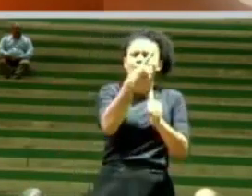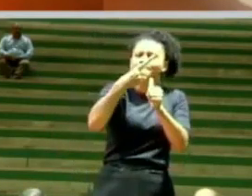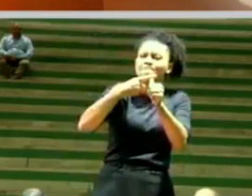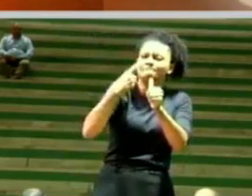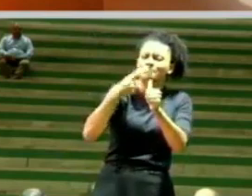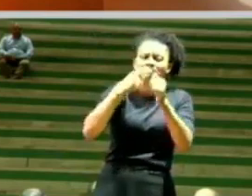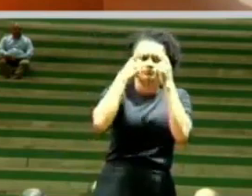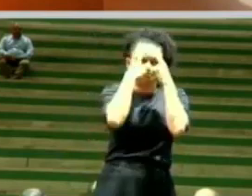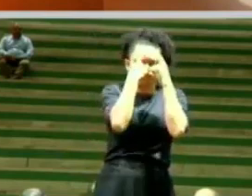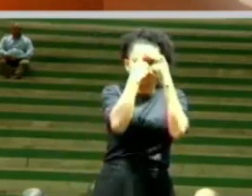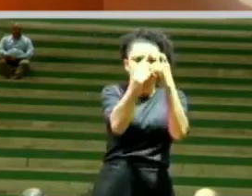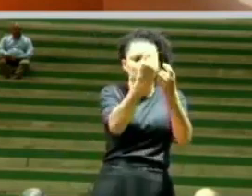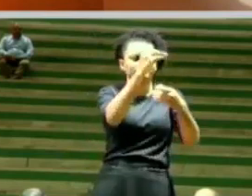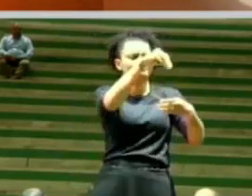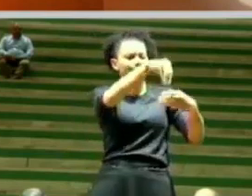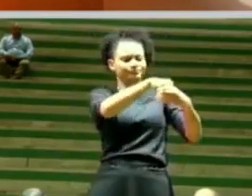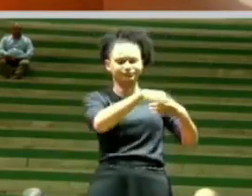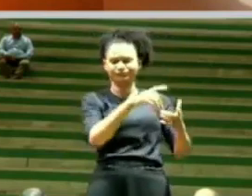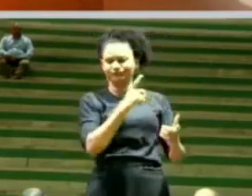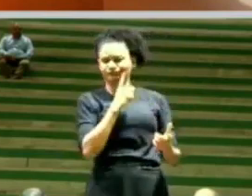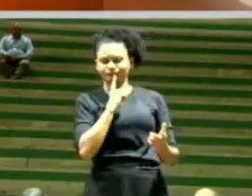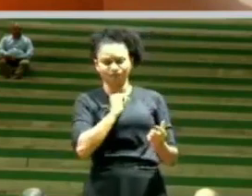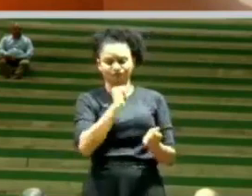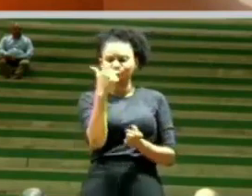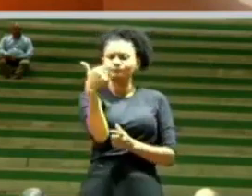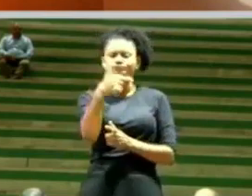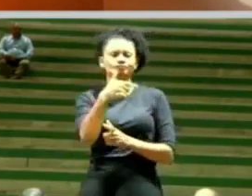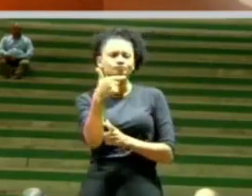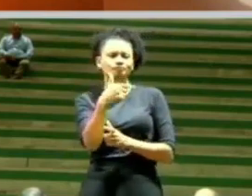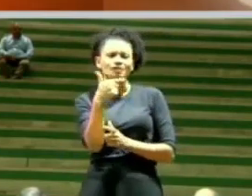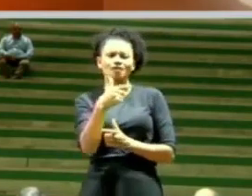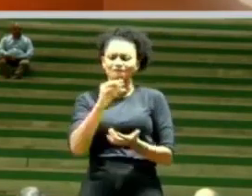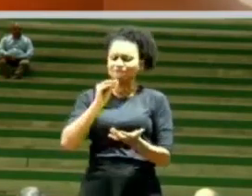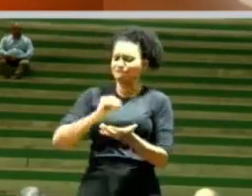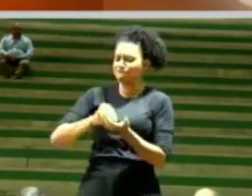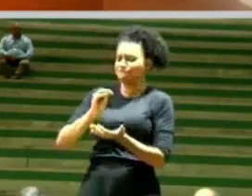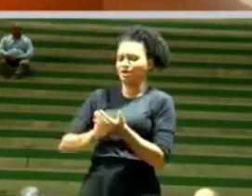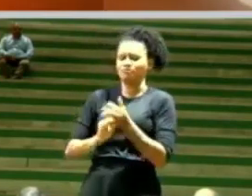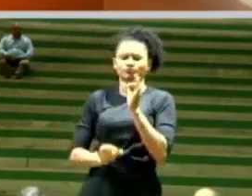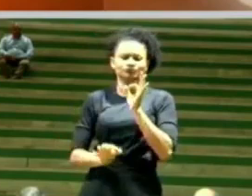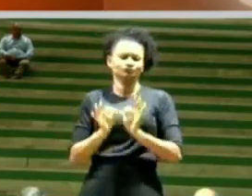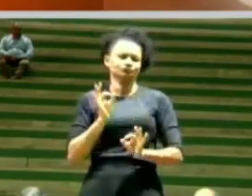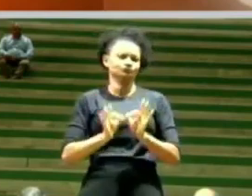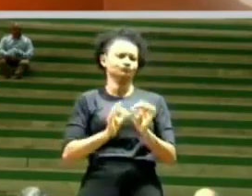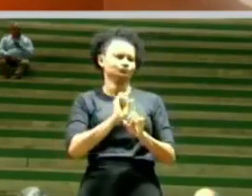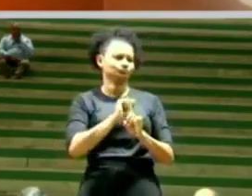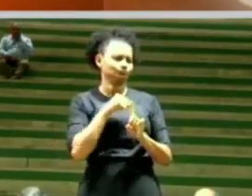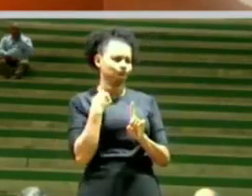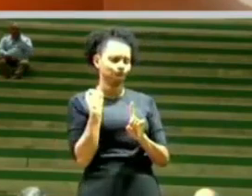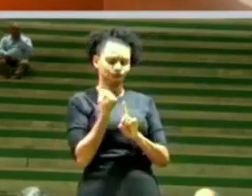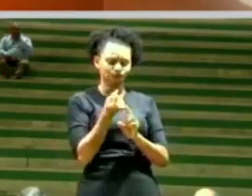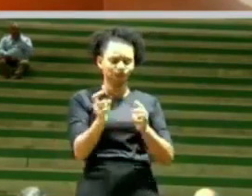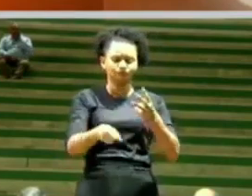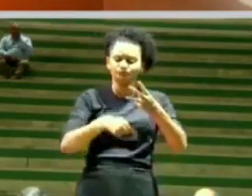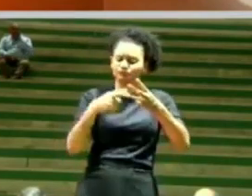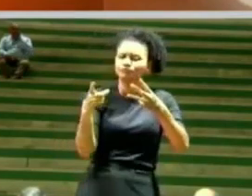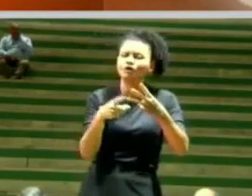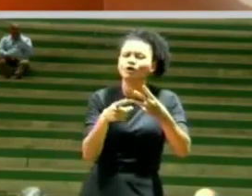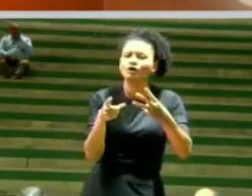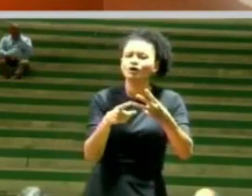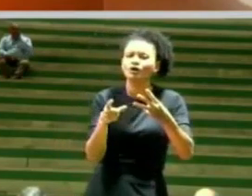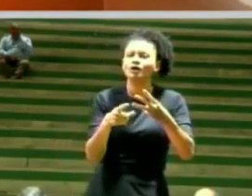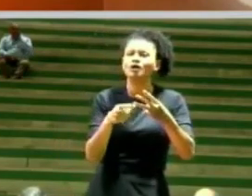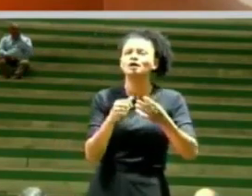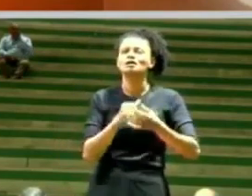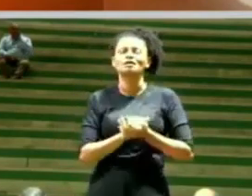a violência. Segundo, a injustiça social. E terceiro, a